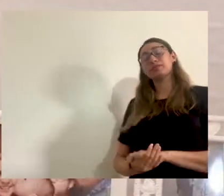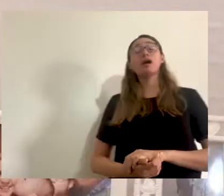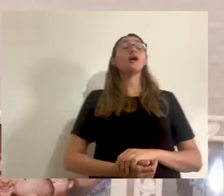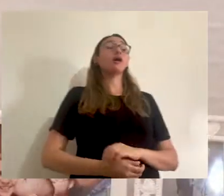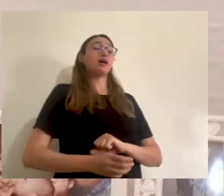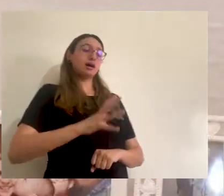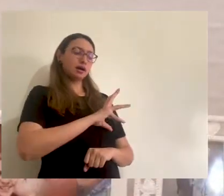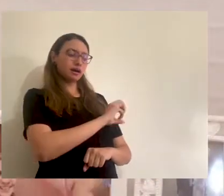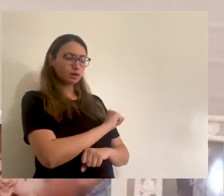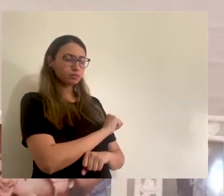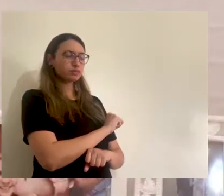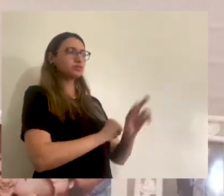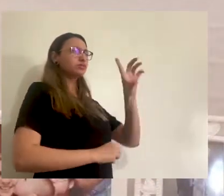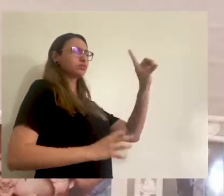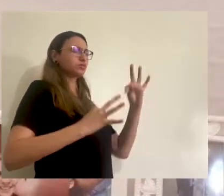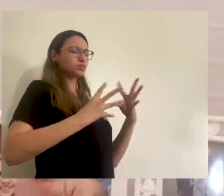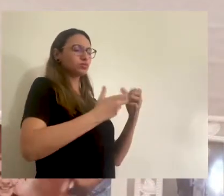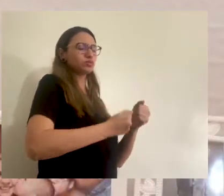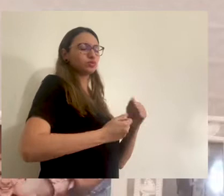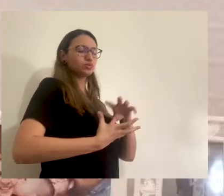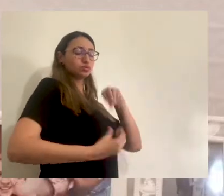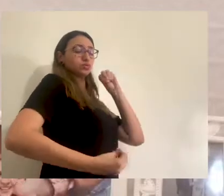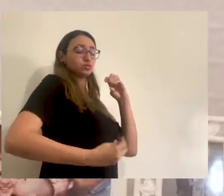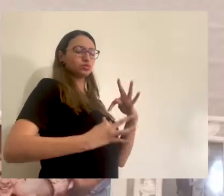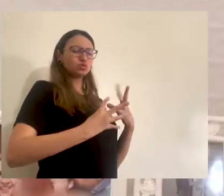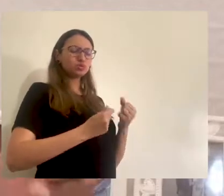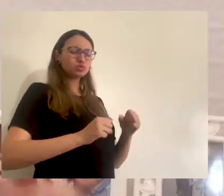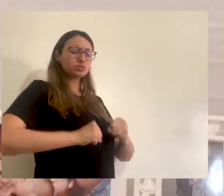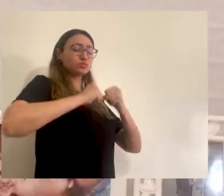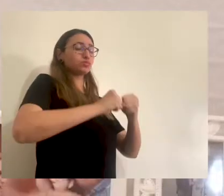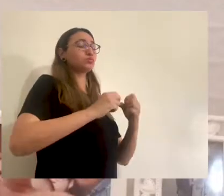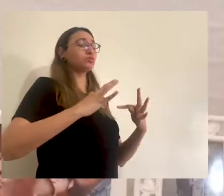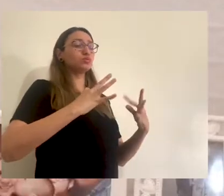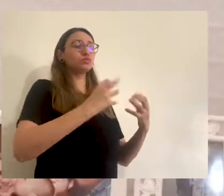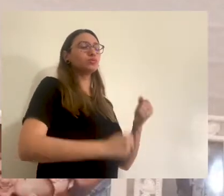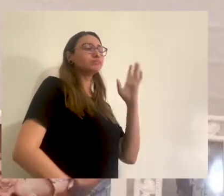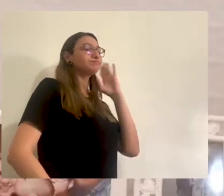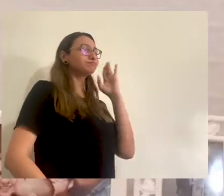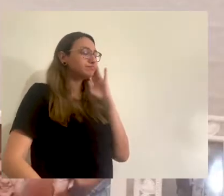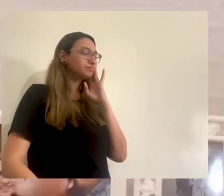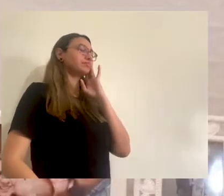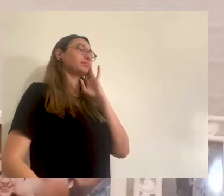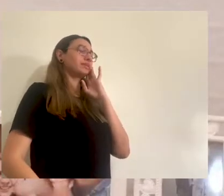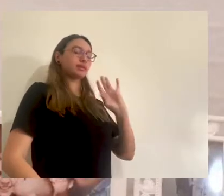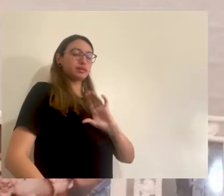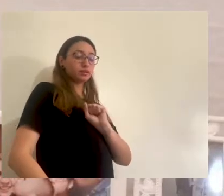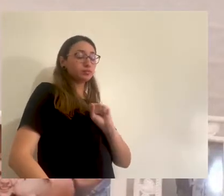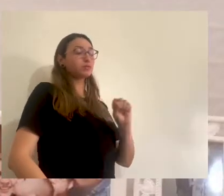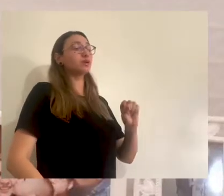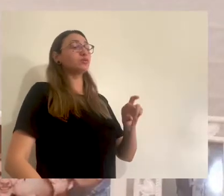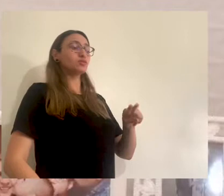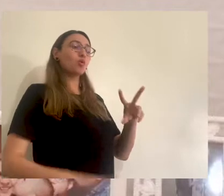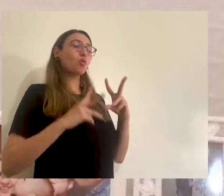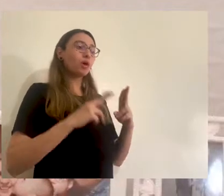seu coração, de toda a sua alma, de todas as suas forças e todo o seu entendimento, e ame ao seu próximo